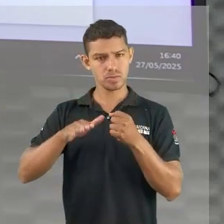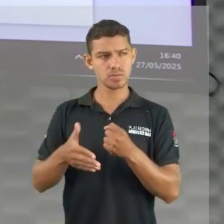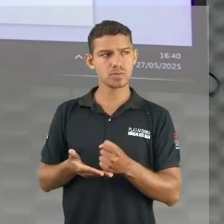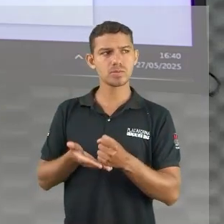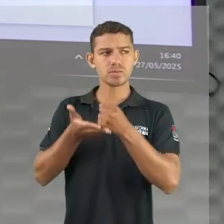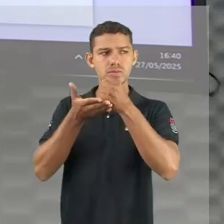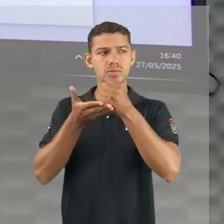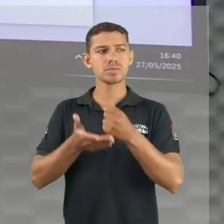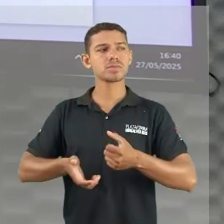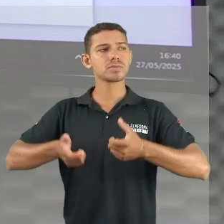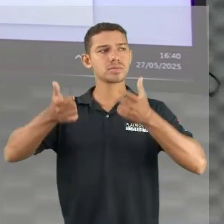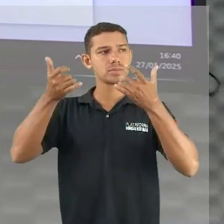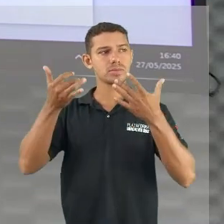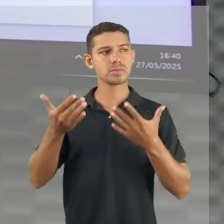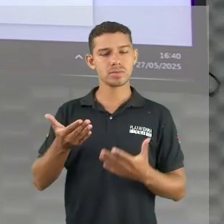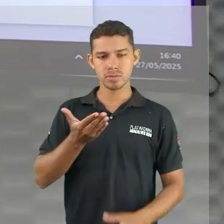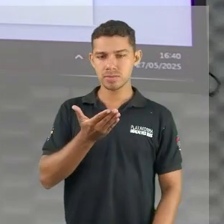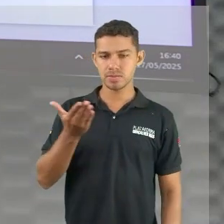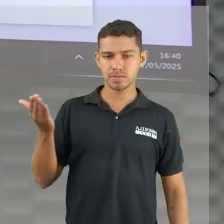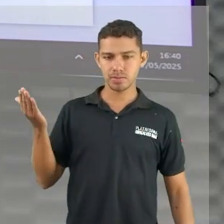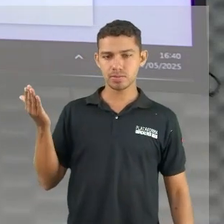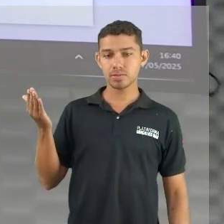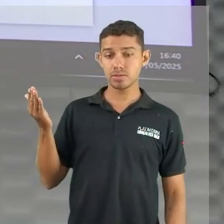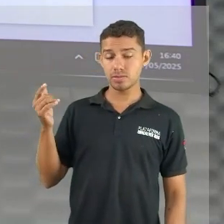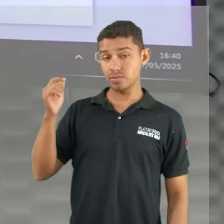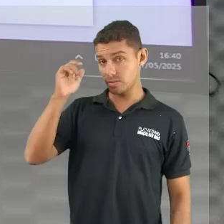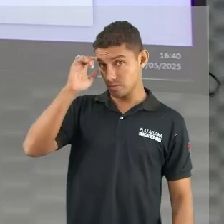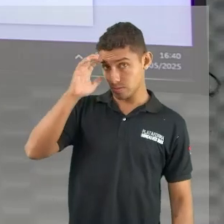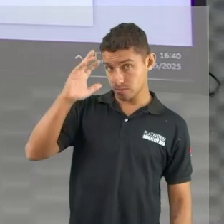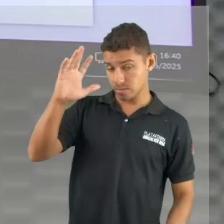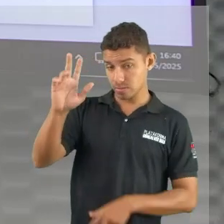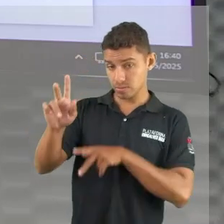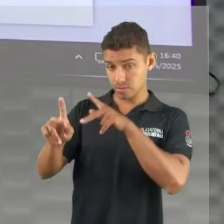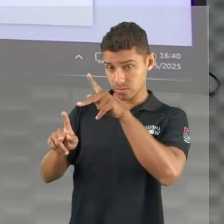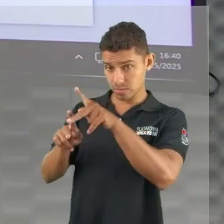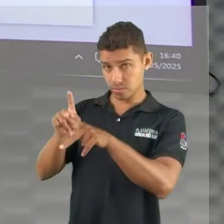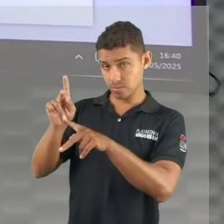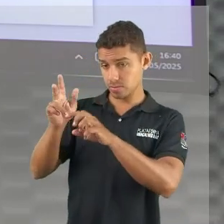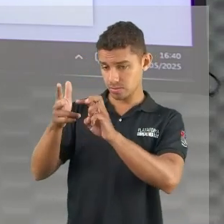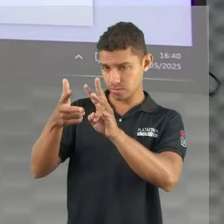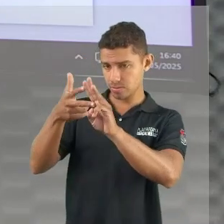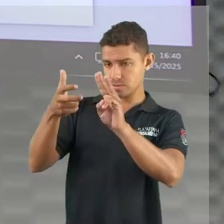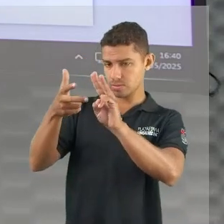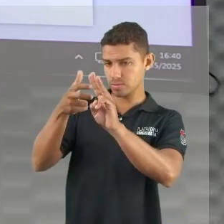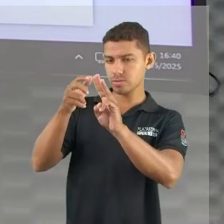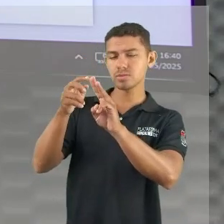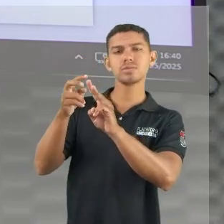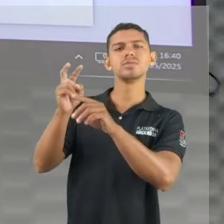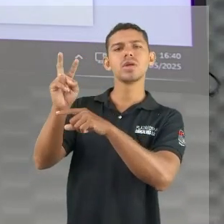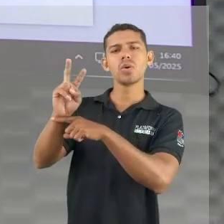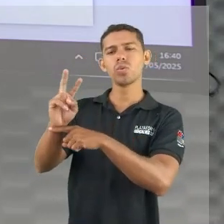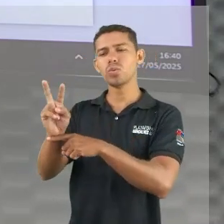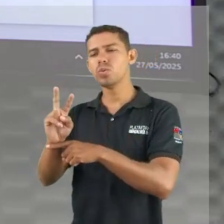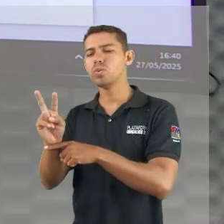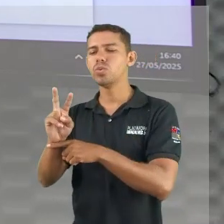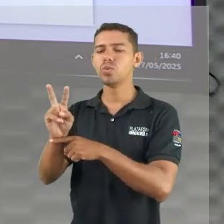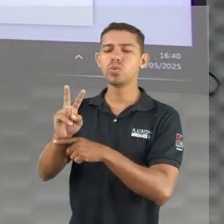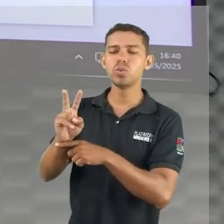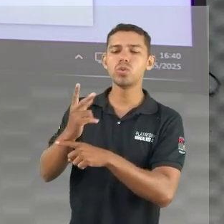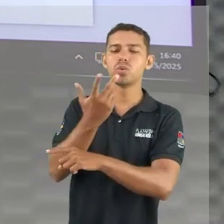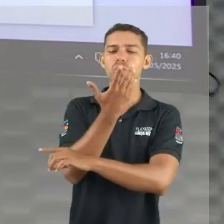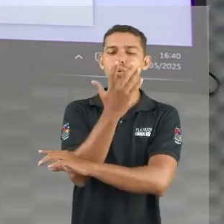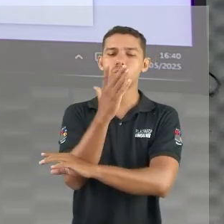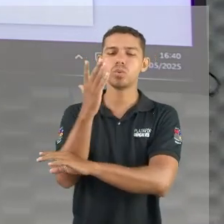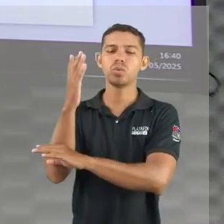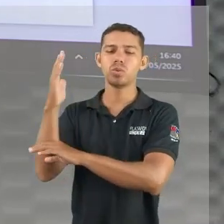gente traz a noção dos povos indígenas enquanto guardiões da floresta, né? Então, a